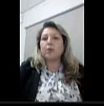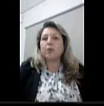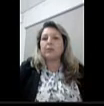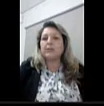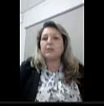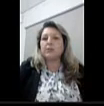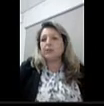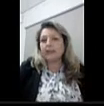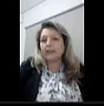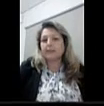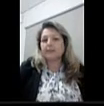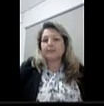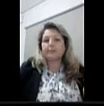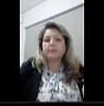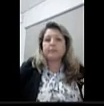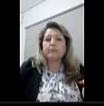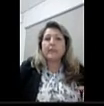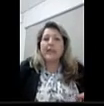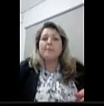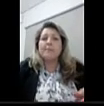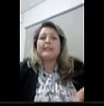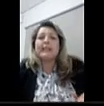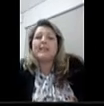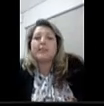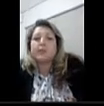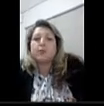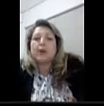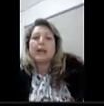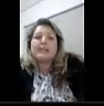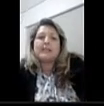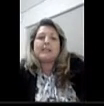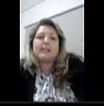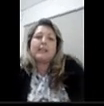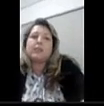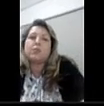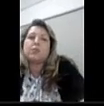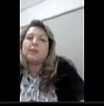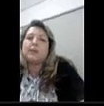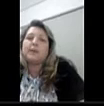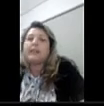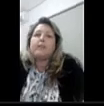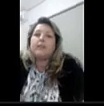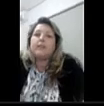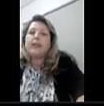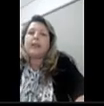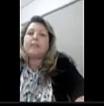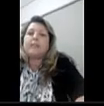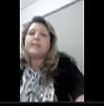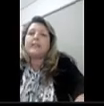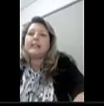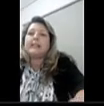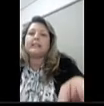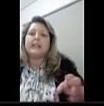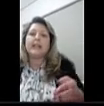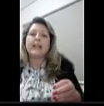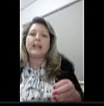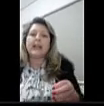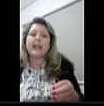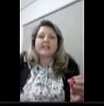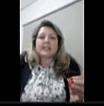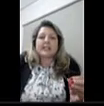dentro do contexto dela. Materiais visuais, isso também facilita,